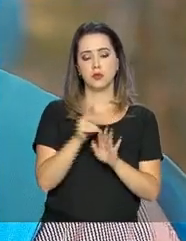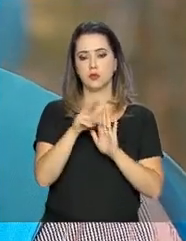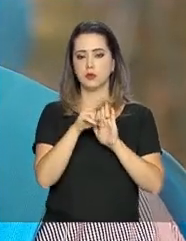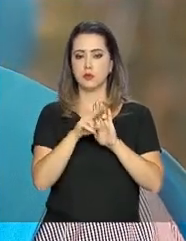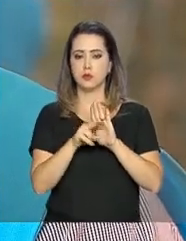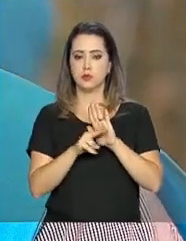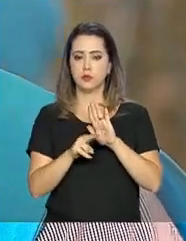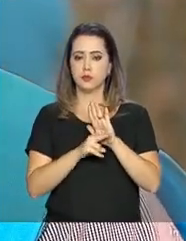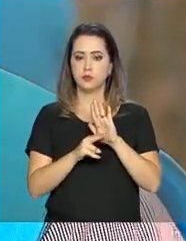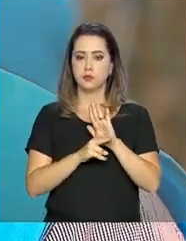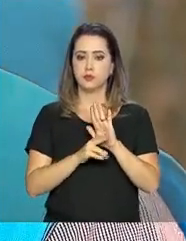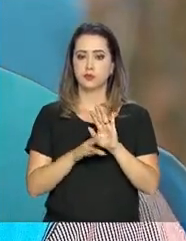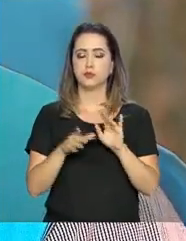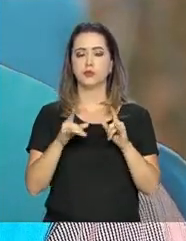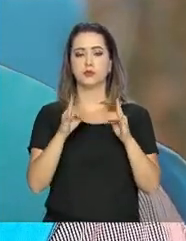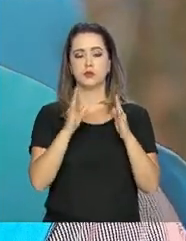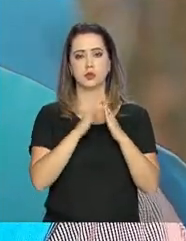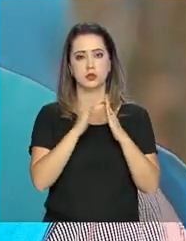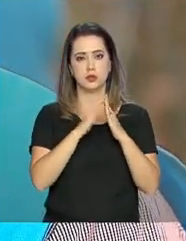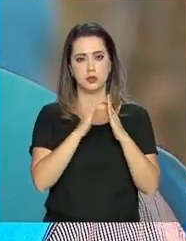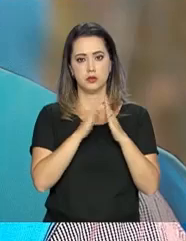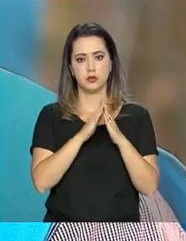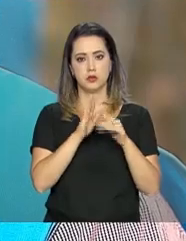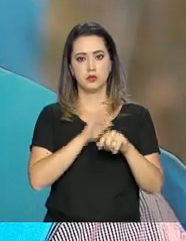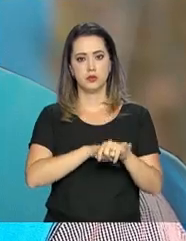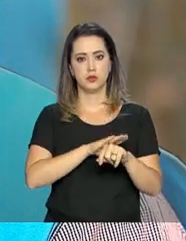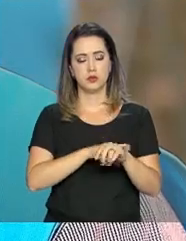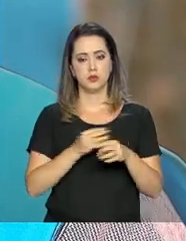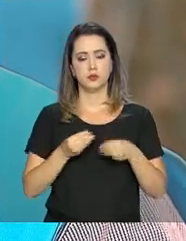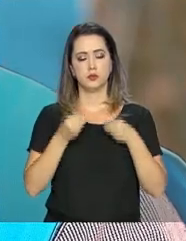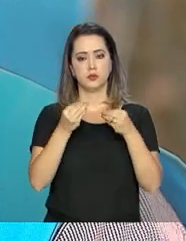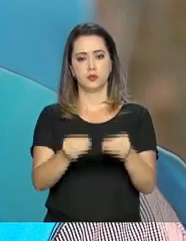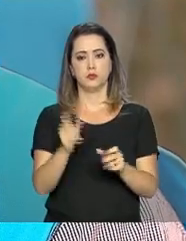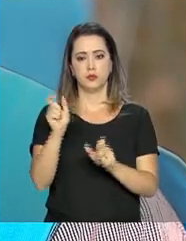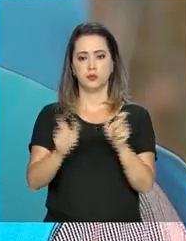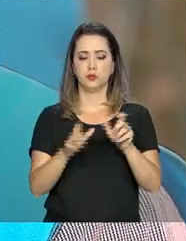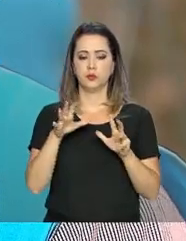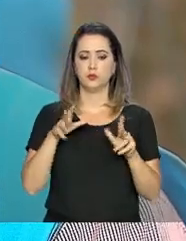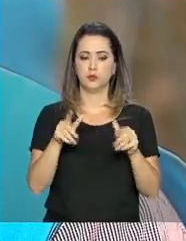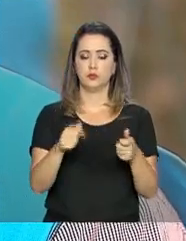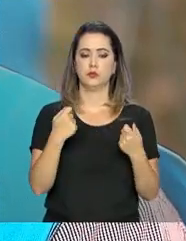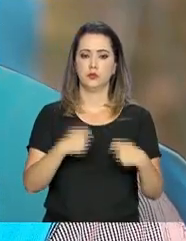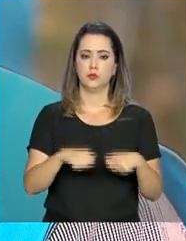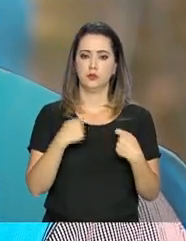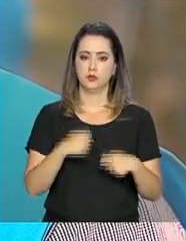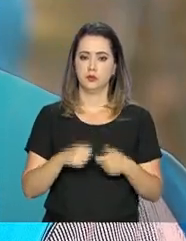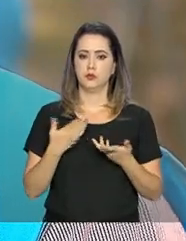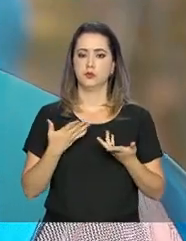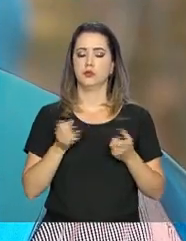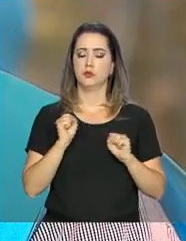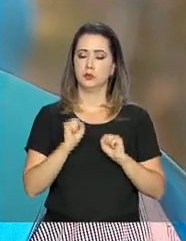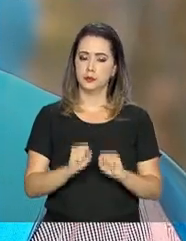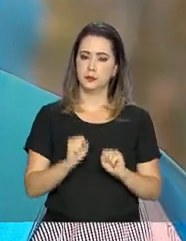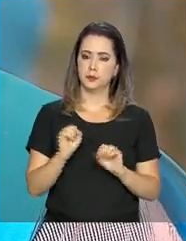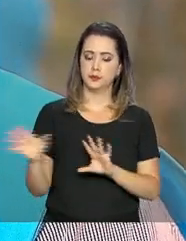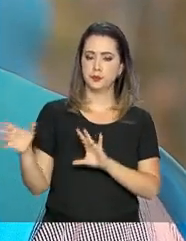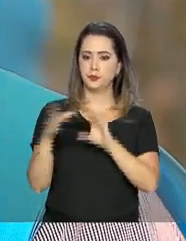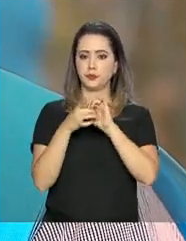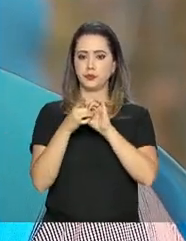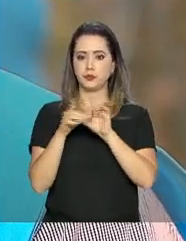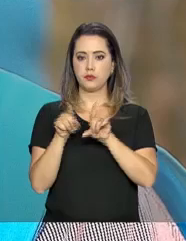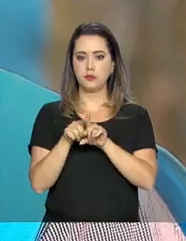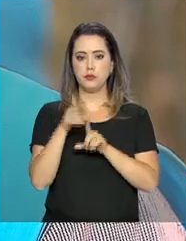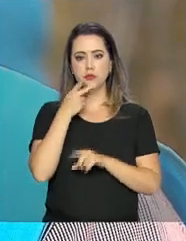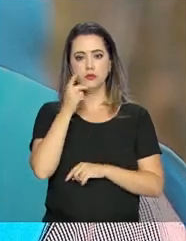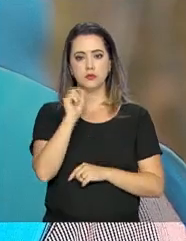de residência temporária dão essas pessoas todas as ferramentas e os equipamentos para que elas possam fazer essa integração e aqui